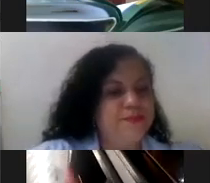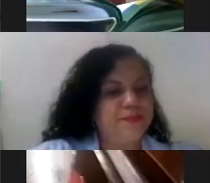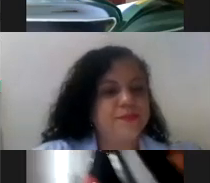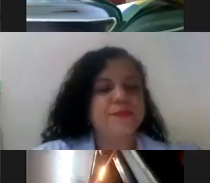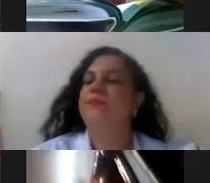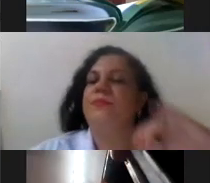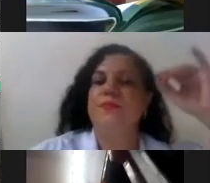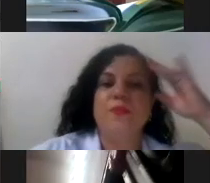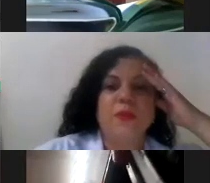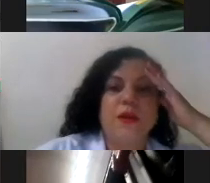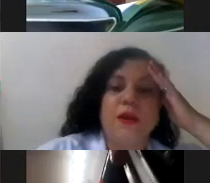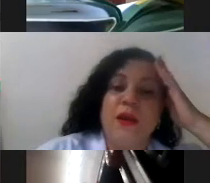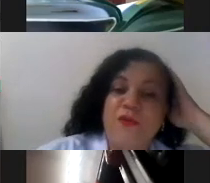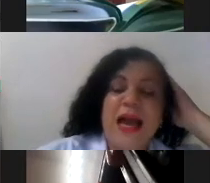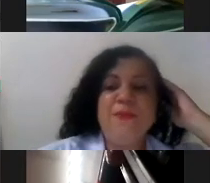só.